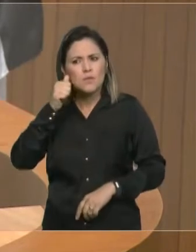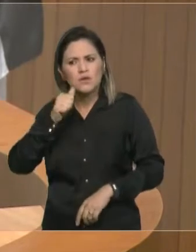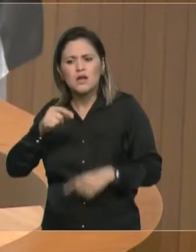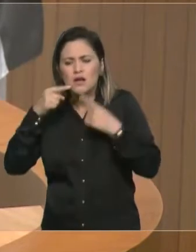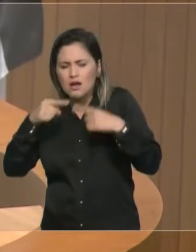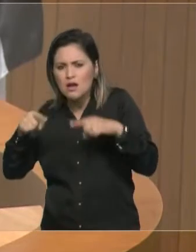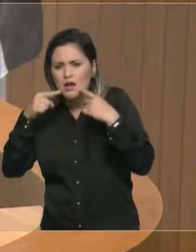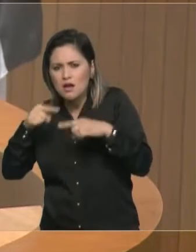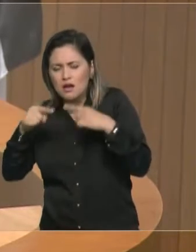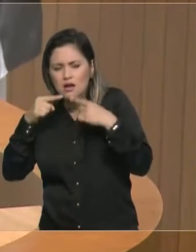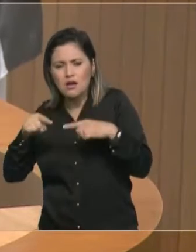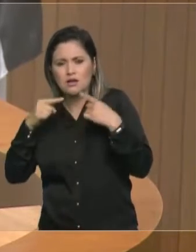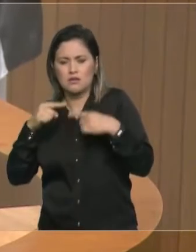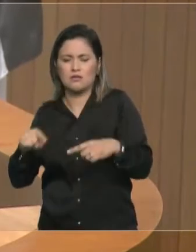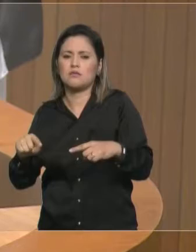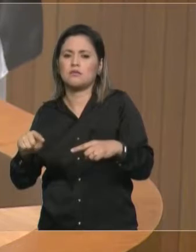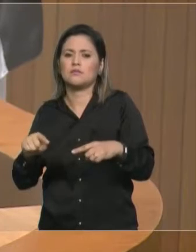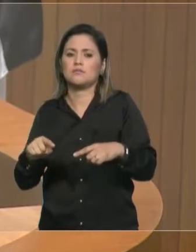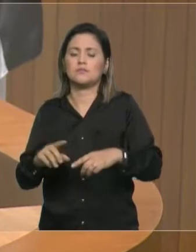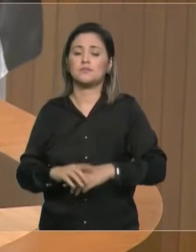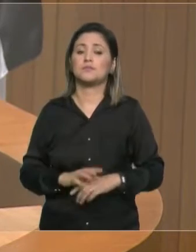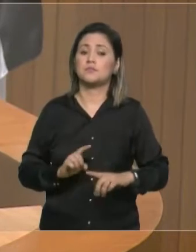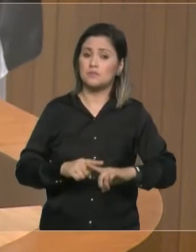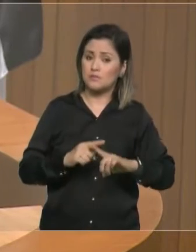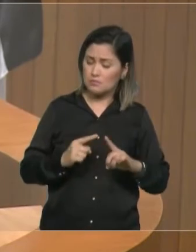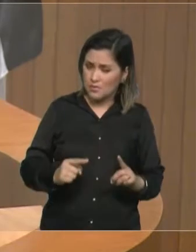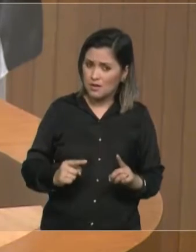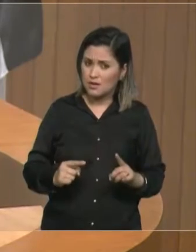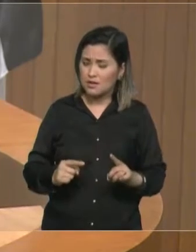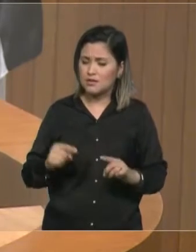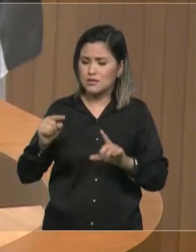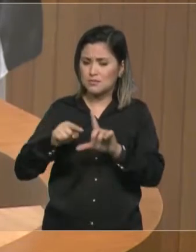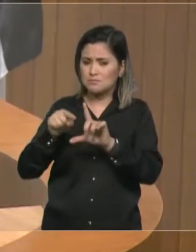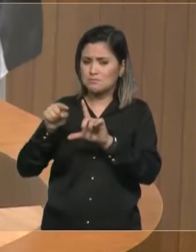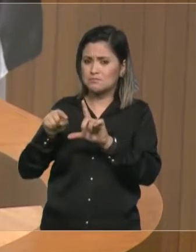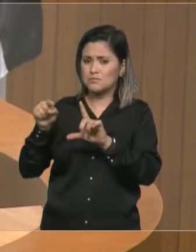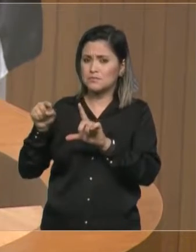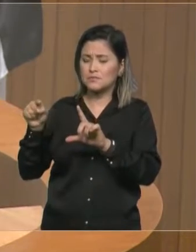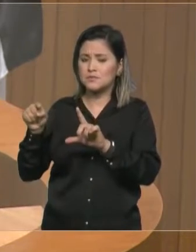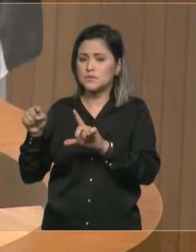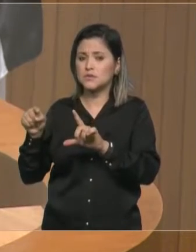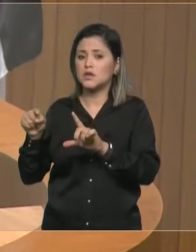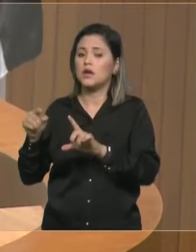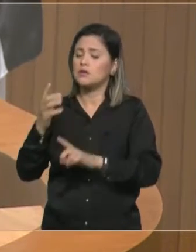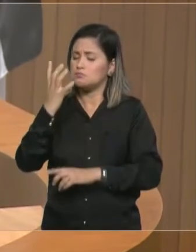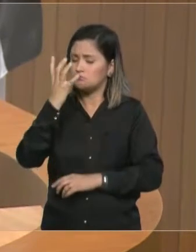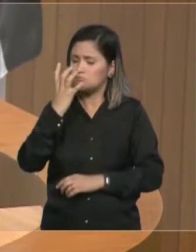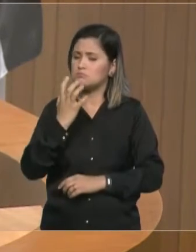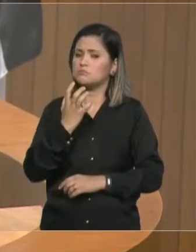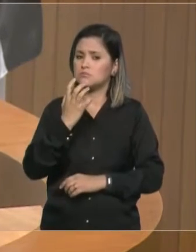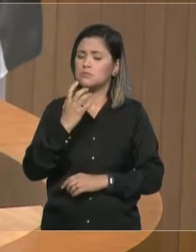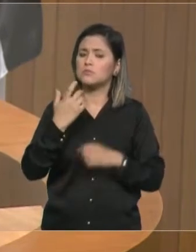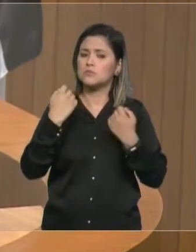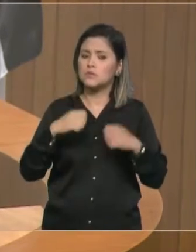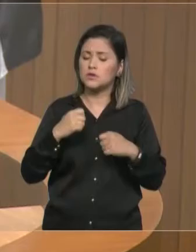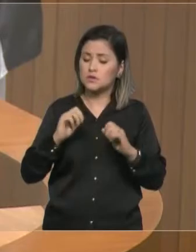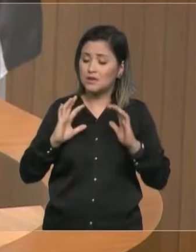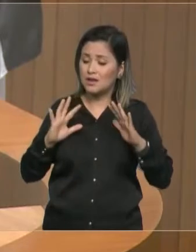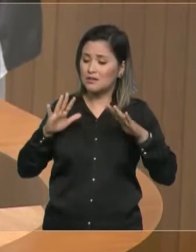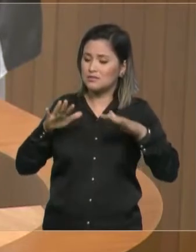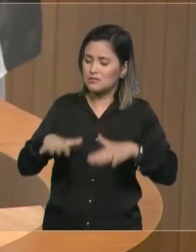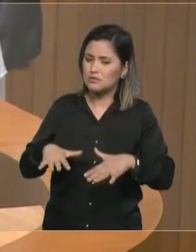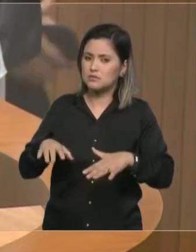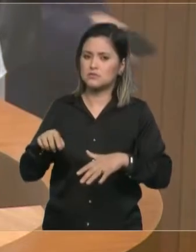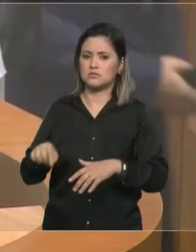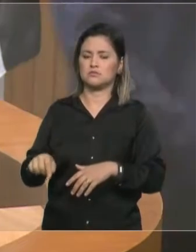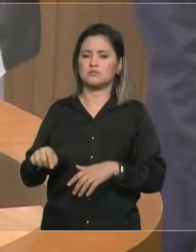muito alarmantes e que precisam serem sinalizados de forma muito concreta